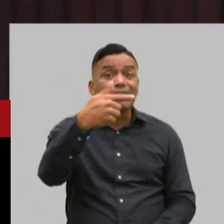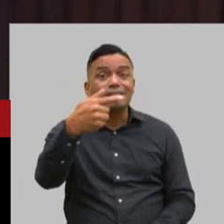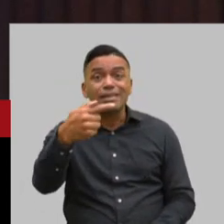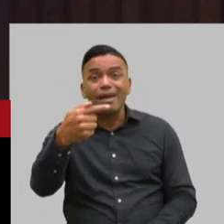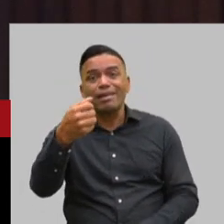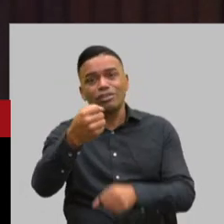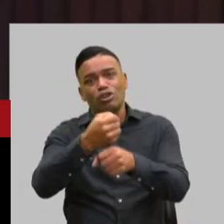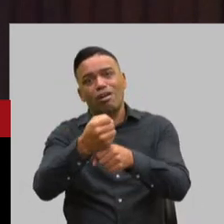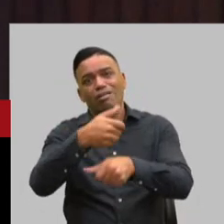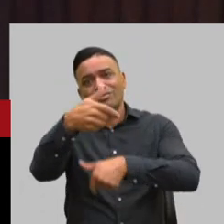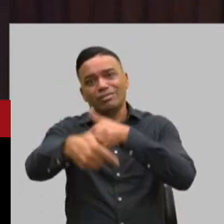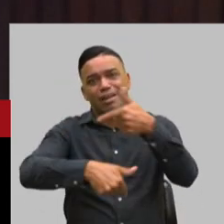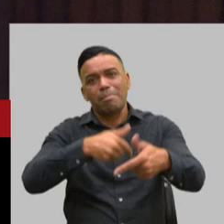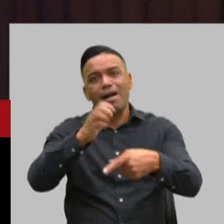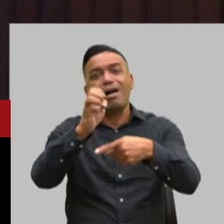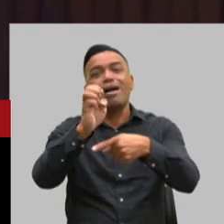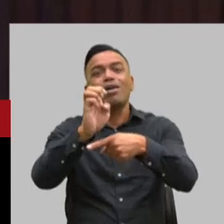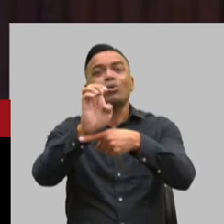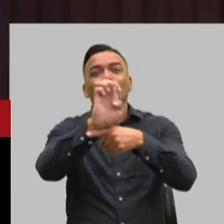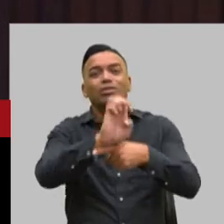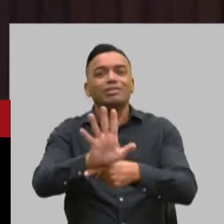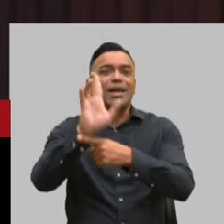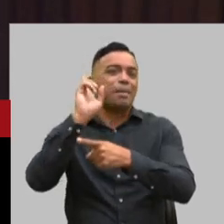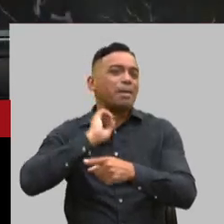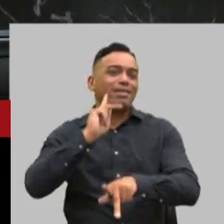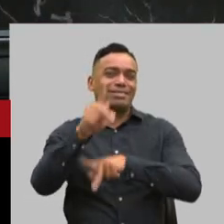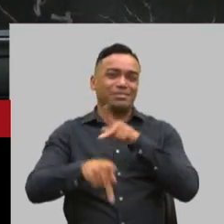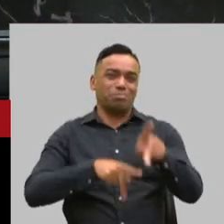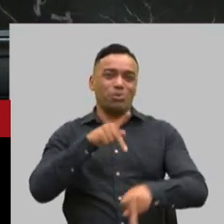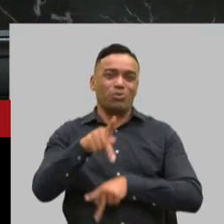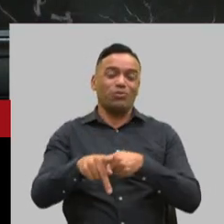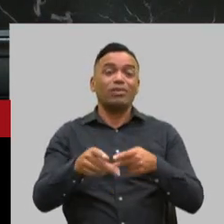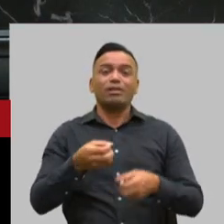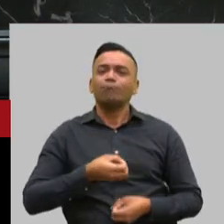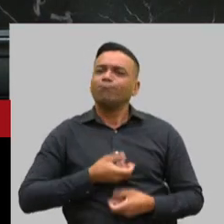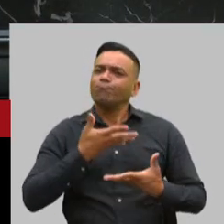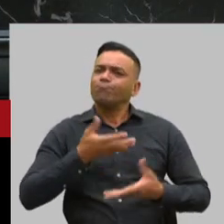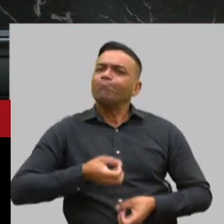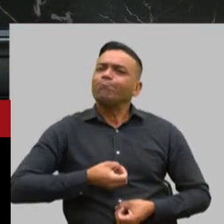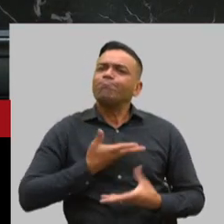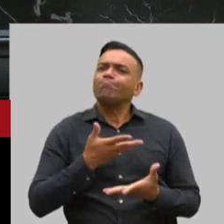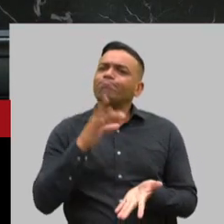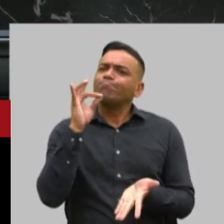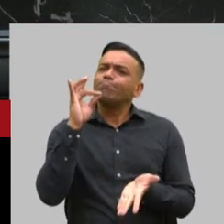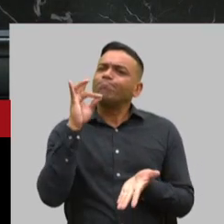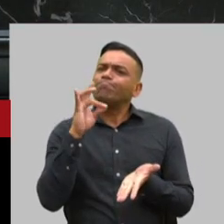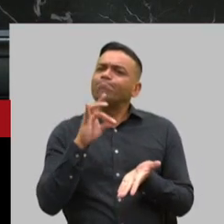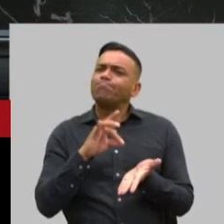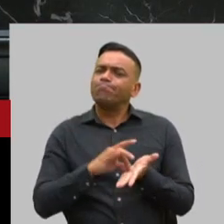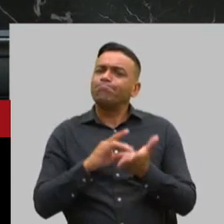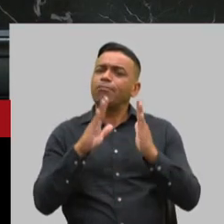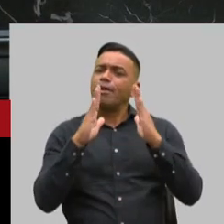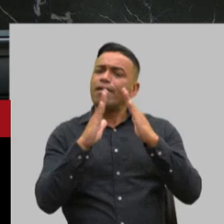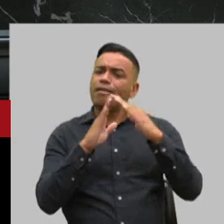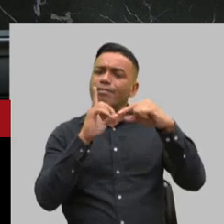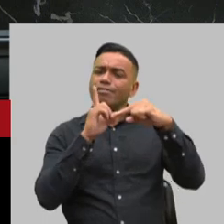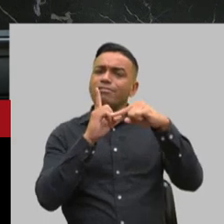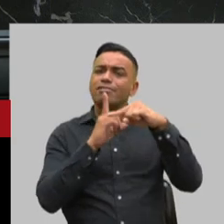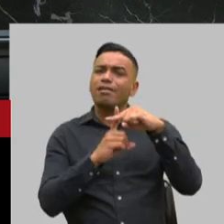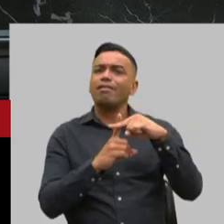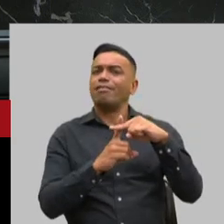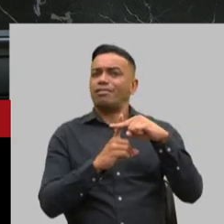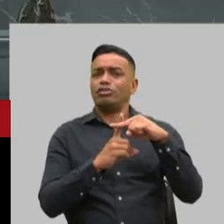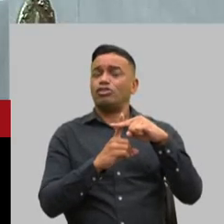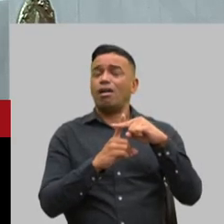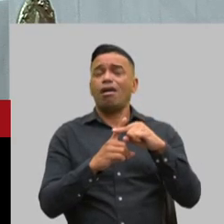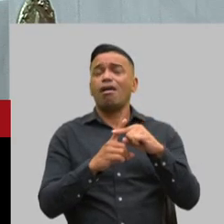especial aos que mais precisavam, e é a expressão verdadeira de uma igreja em saída, como nos